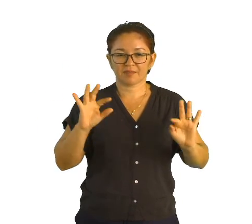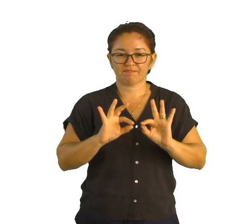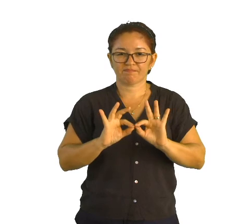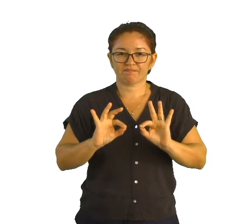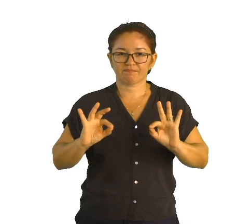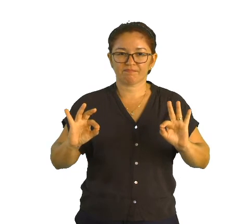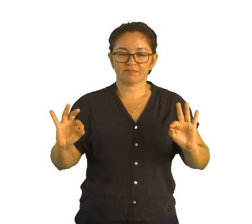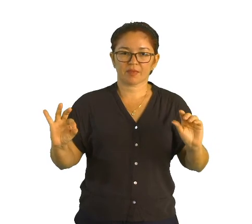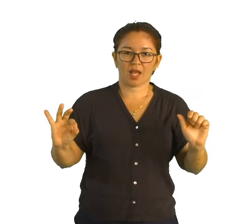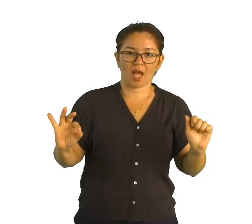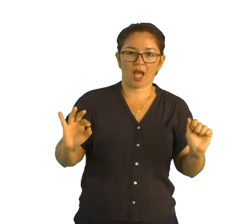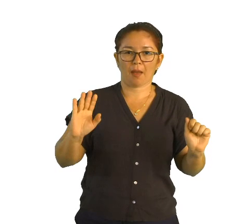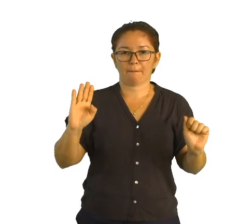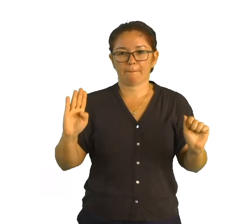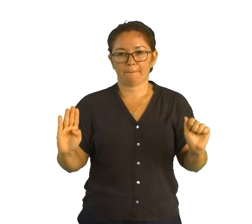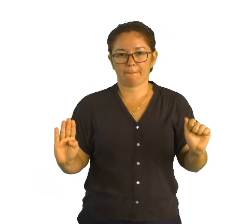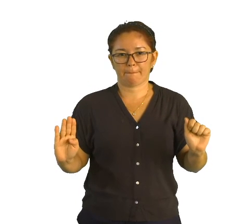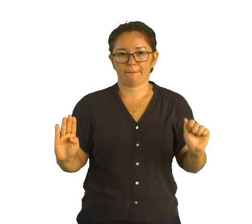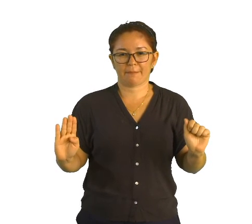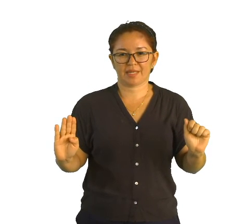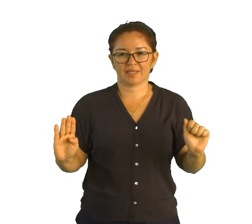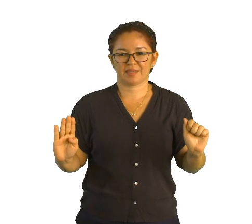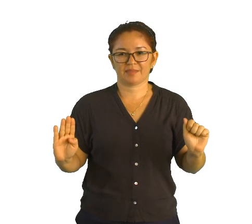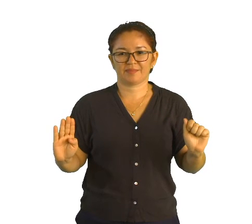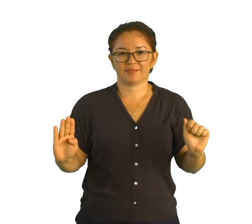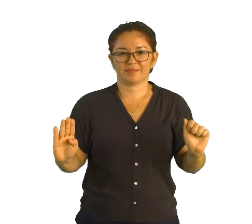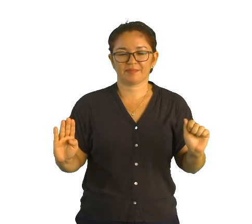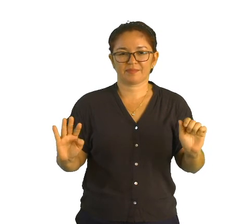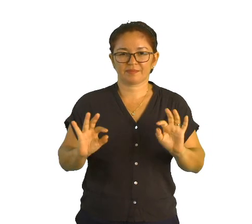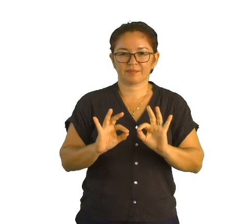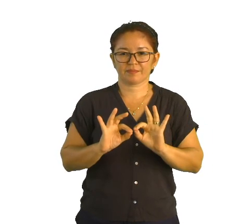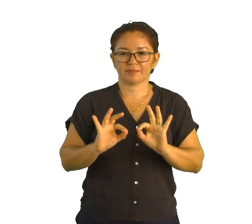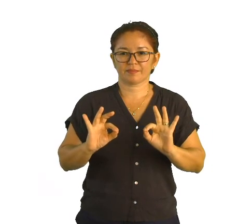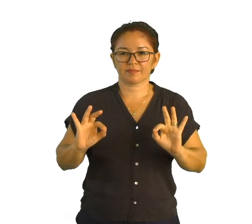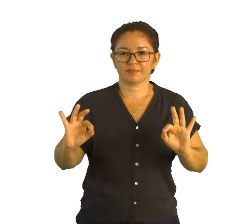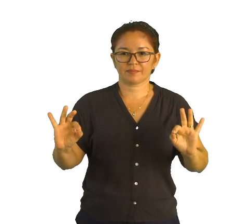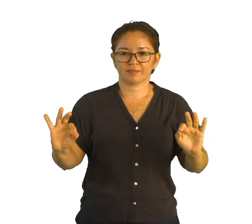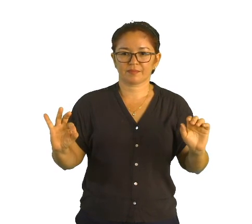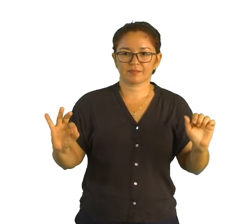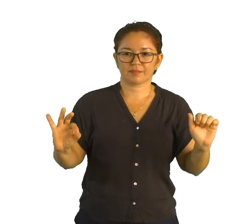B. Cada linhas laterais prolongadas